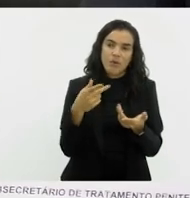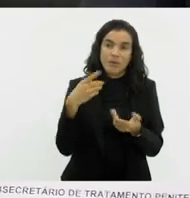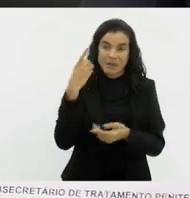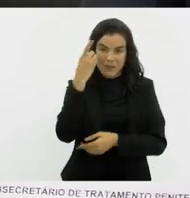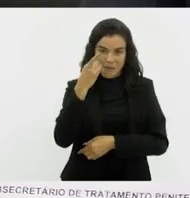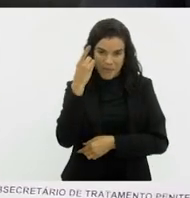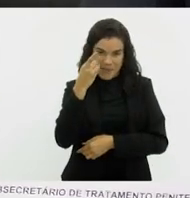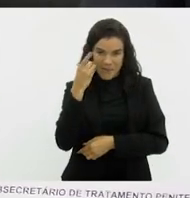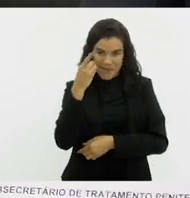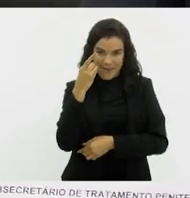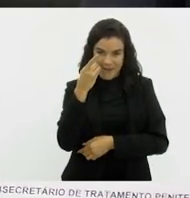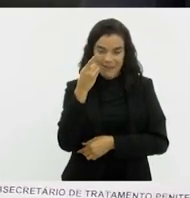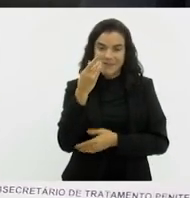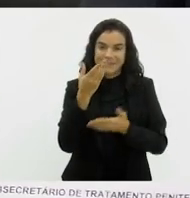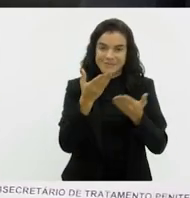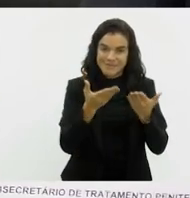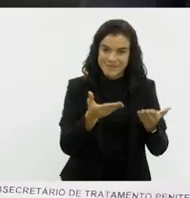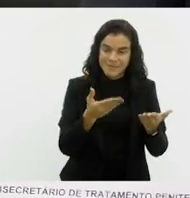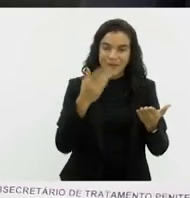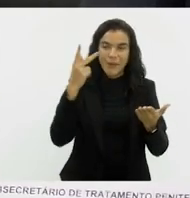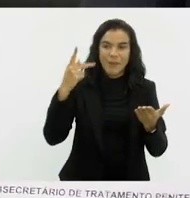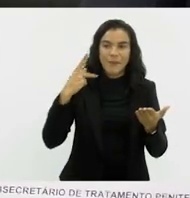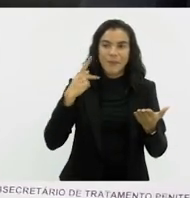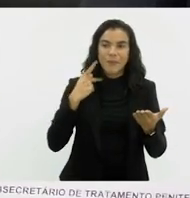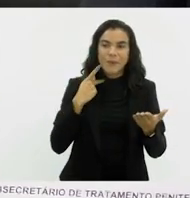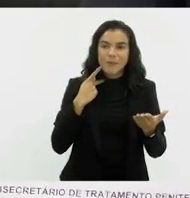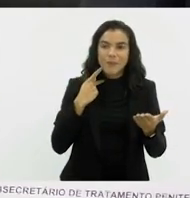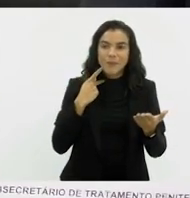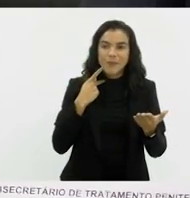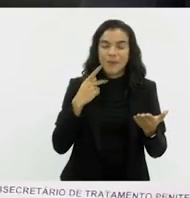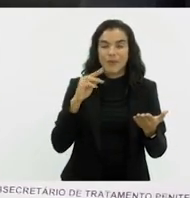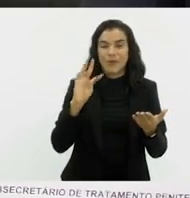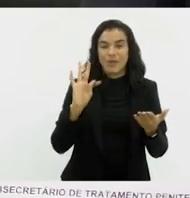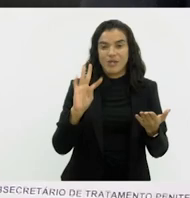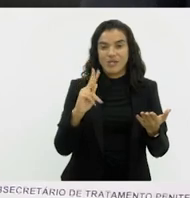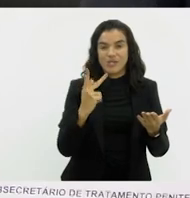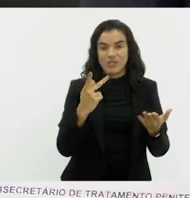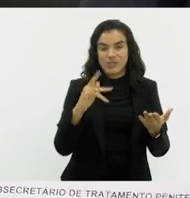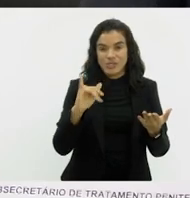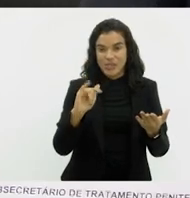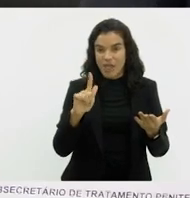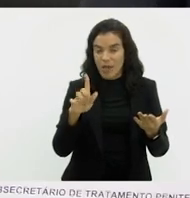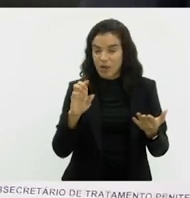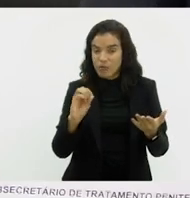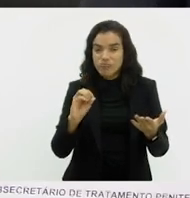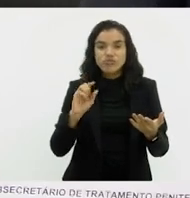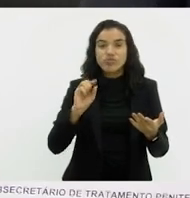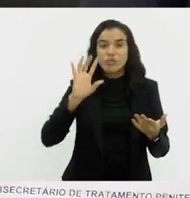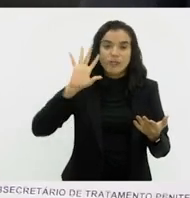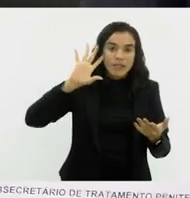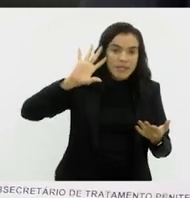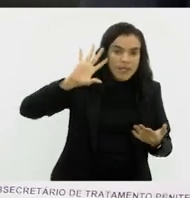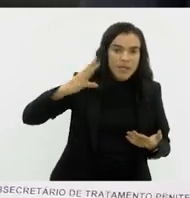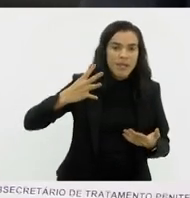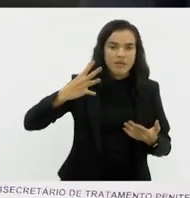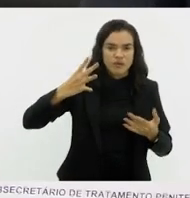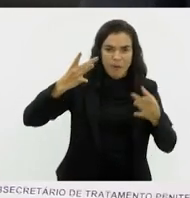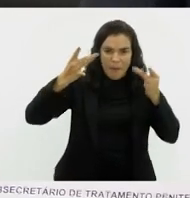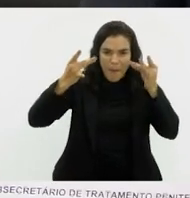deputada, e o promotor, o senhor Tiago, de definir muito bem essa